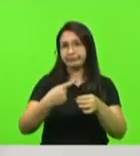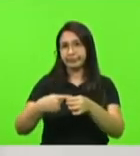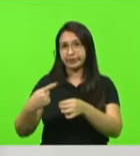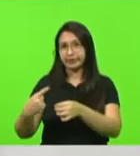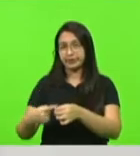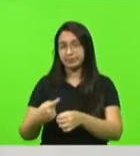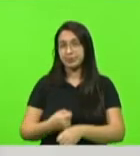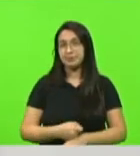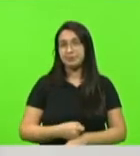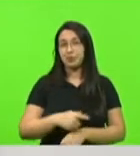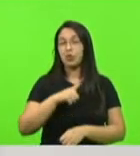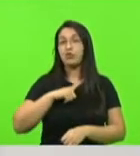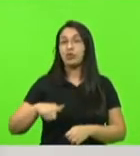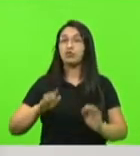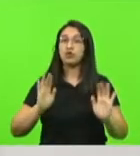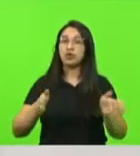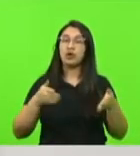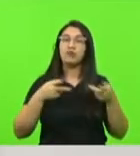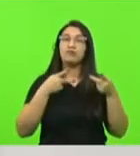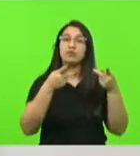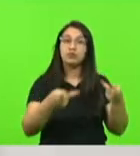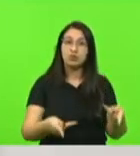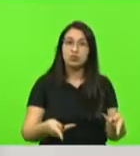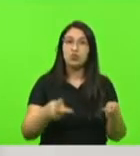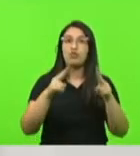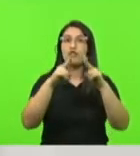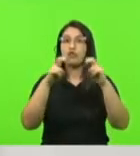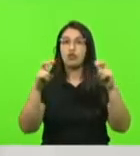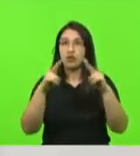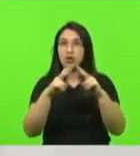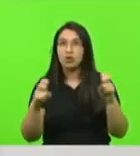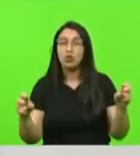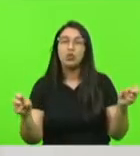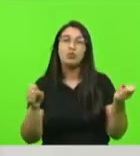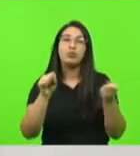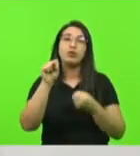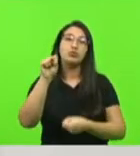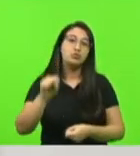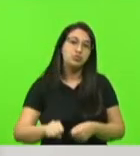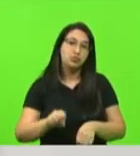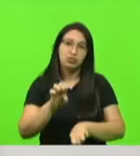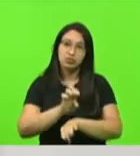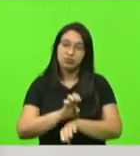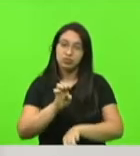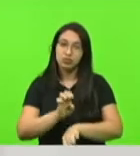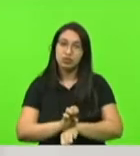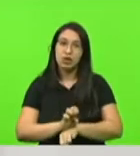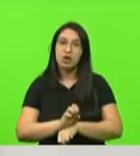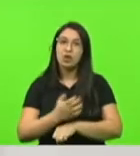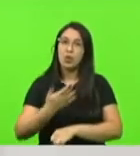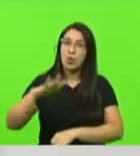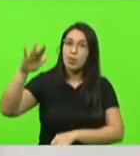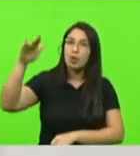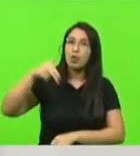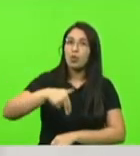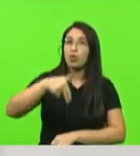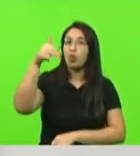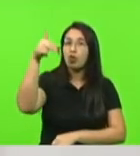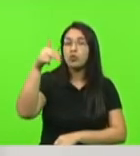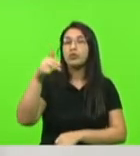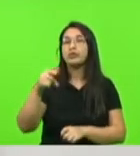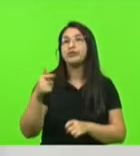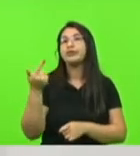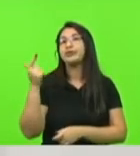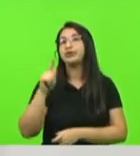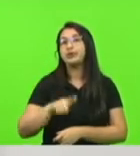governador, que já visitou a Grande Florianópolis, visitou o sul do Estado, visitou o Planalto Norte, visitou